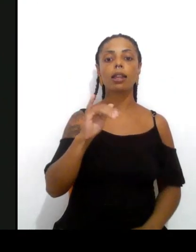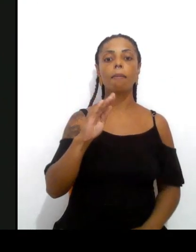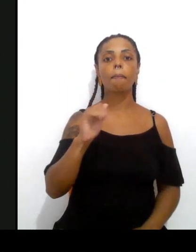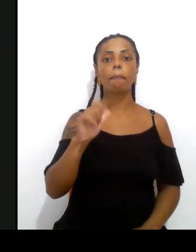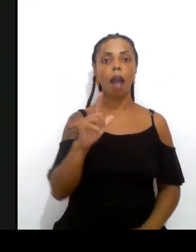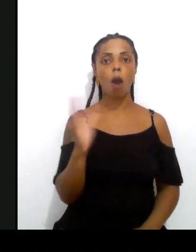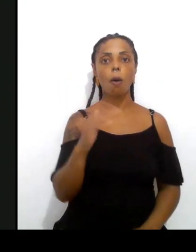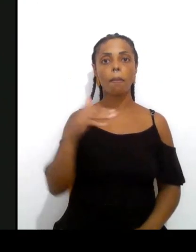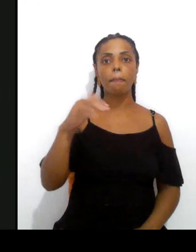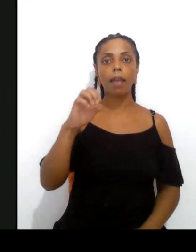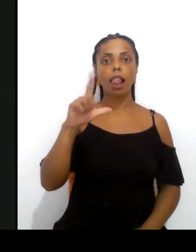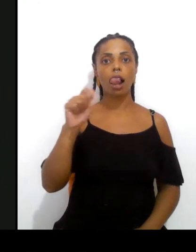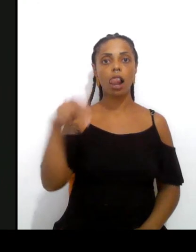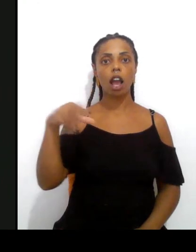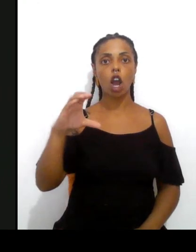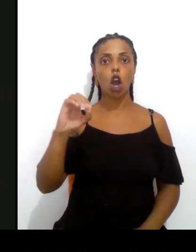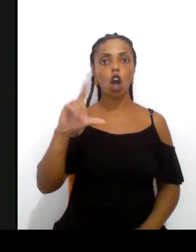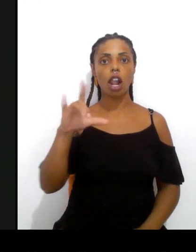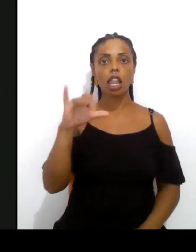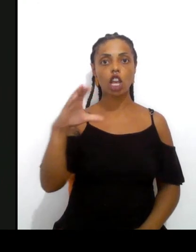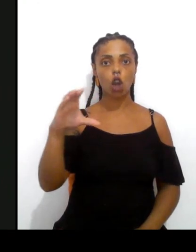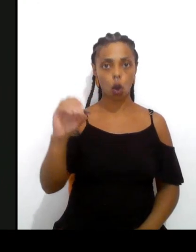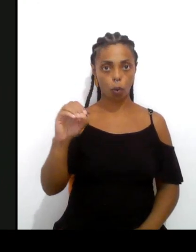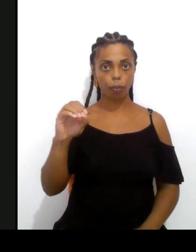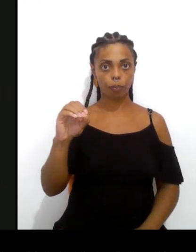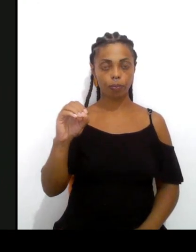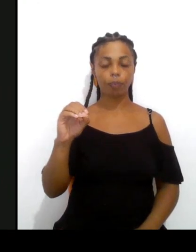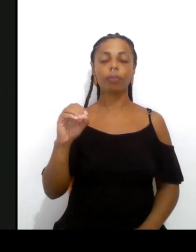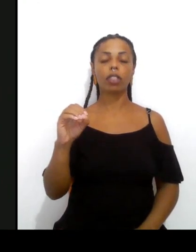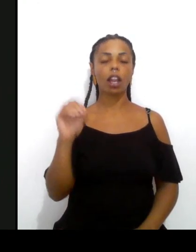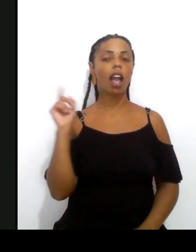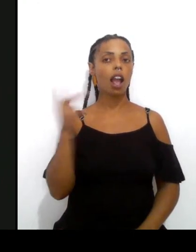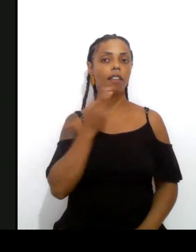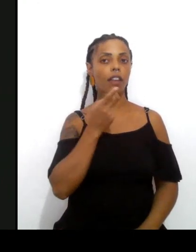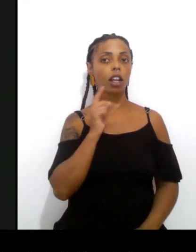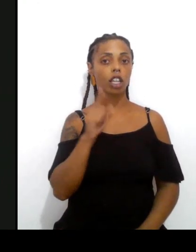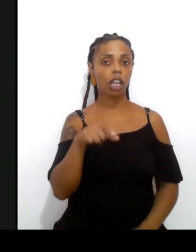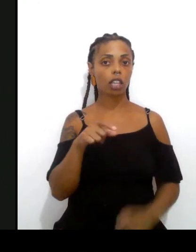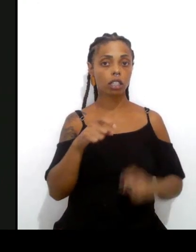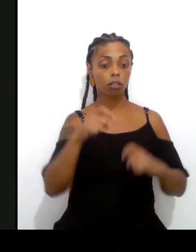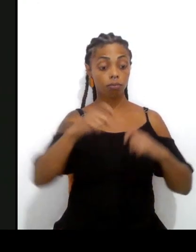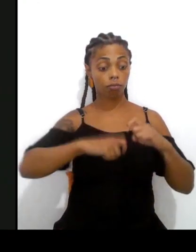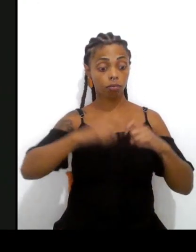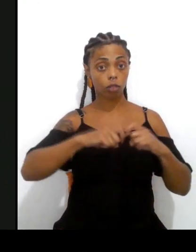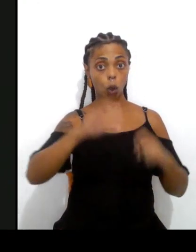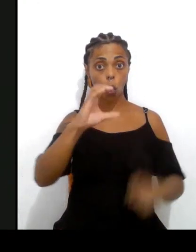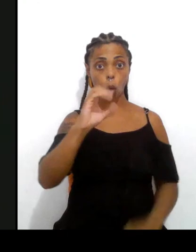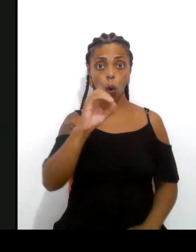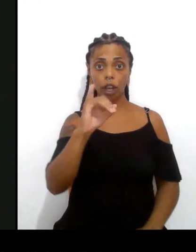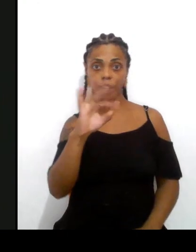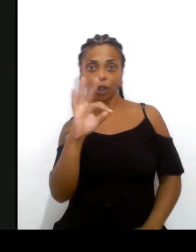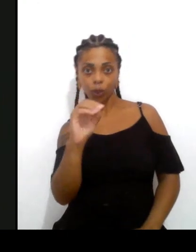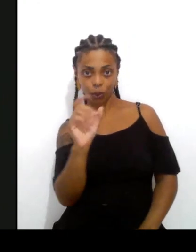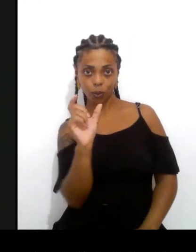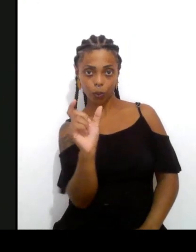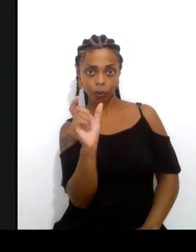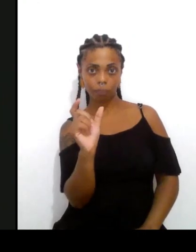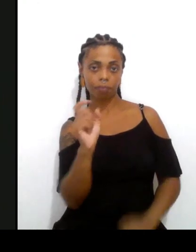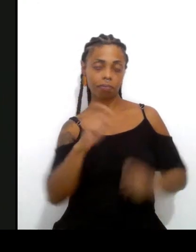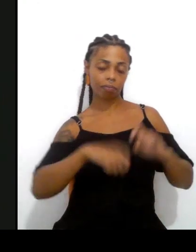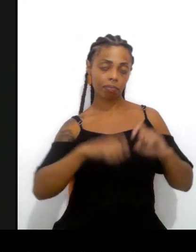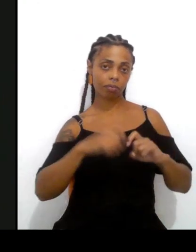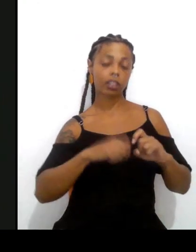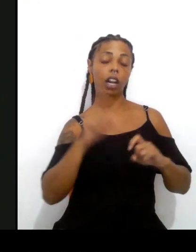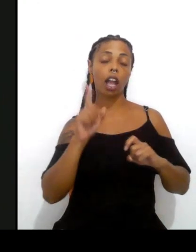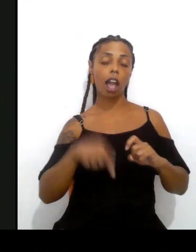segundo ele o coito é a junção mais Sublime entre dois